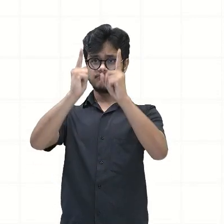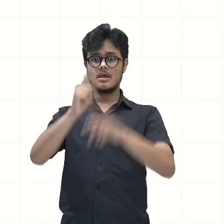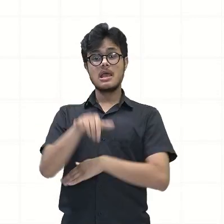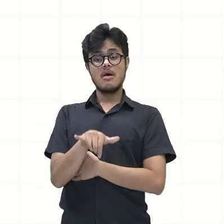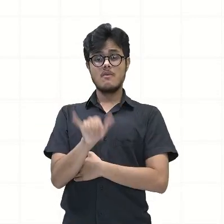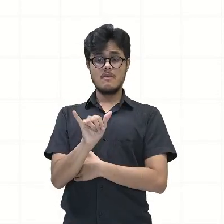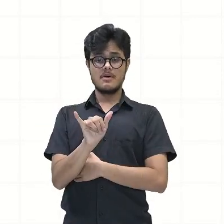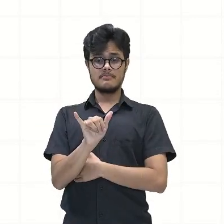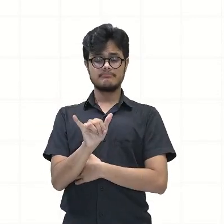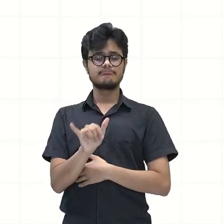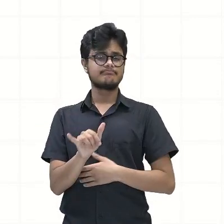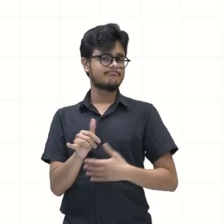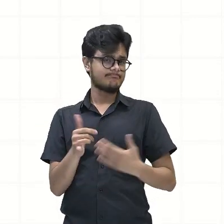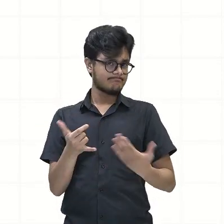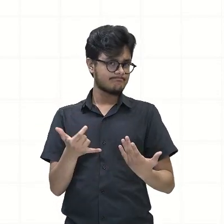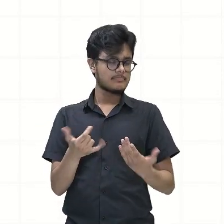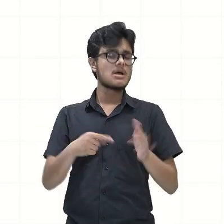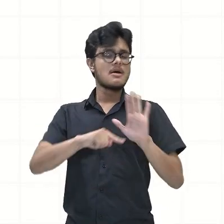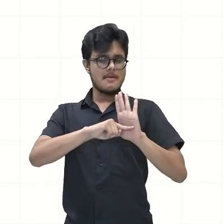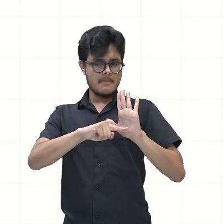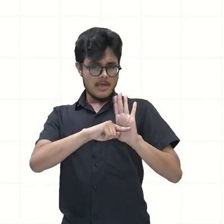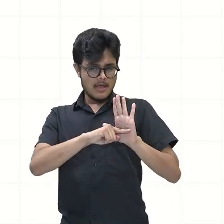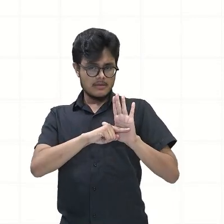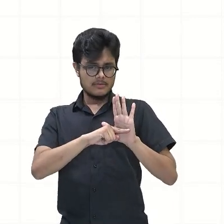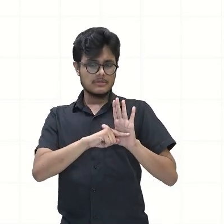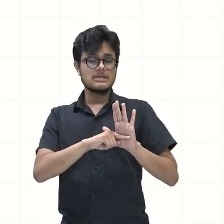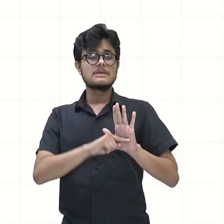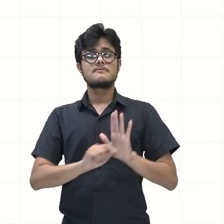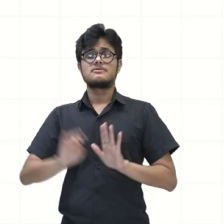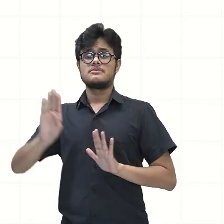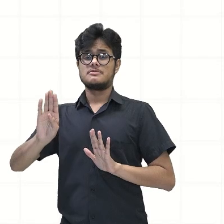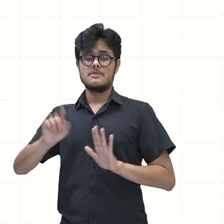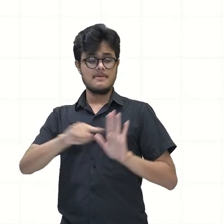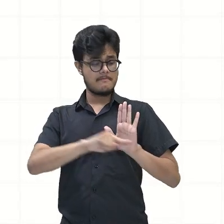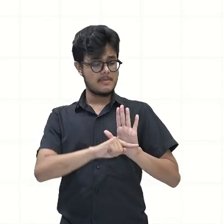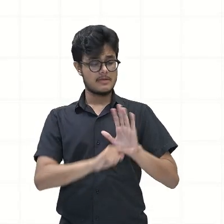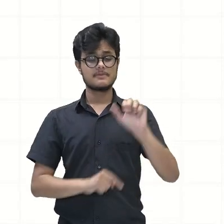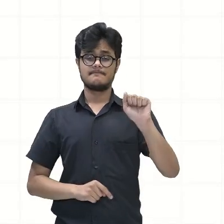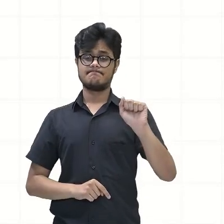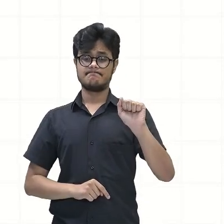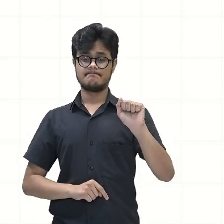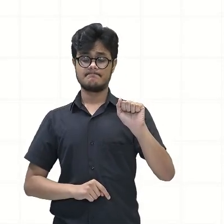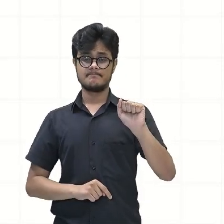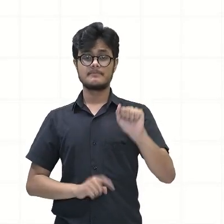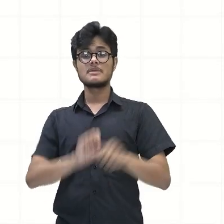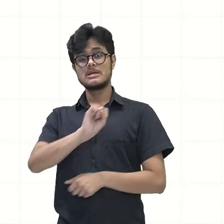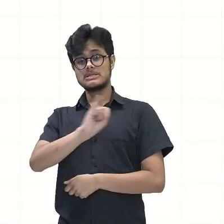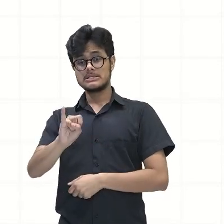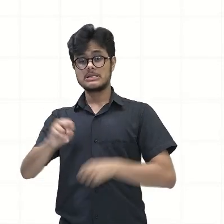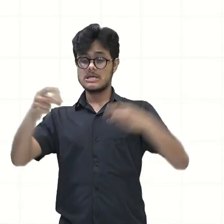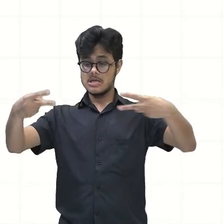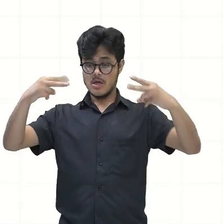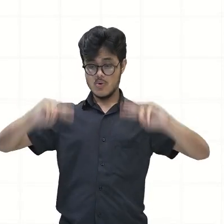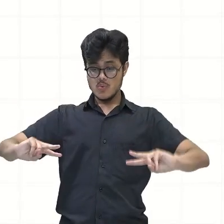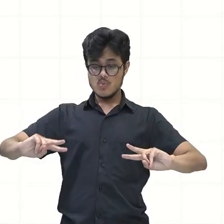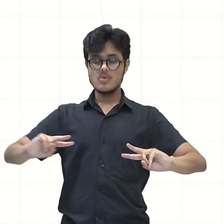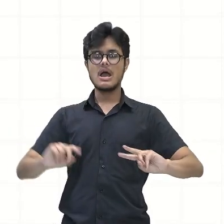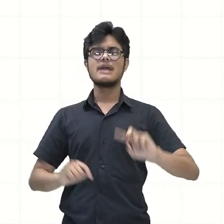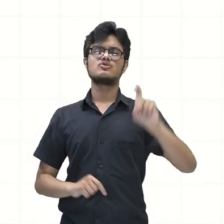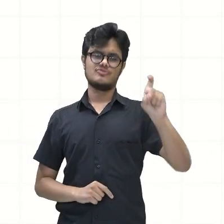Y, você subtrai aí o Y de B pelo Y de A. Quando for paralelo ao eixo